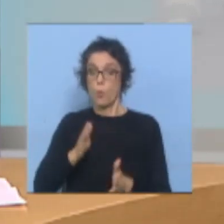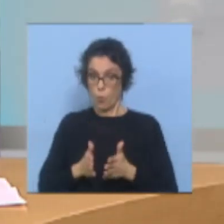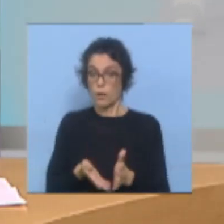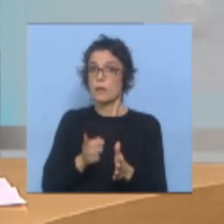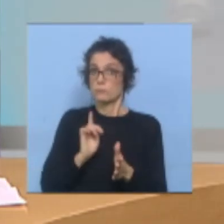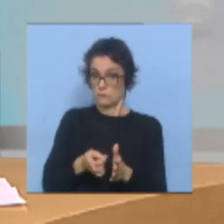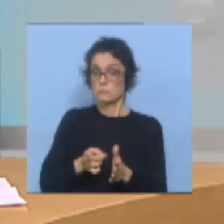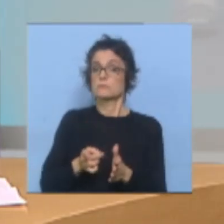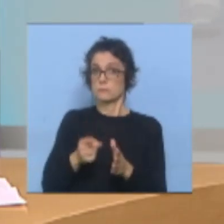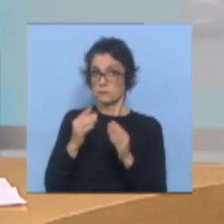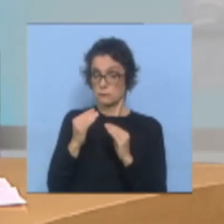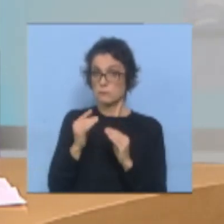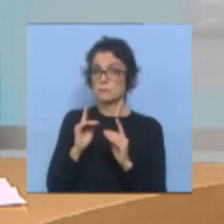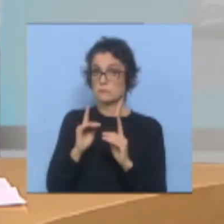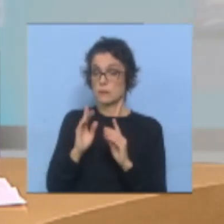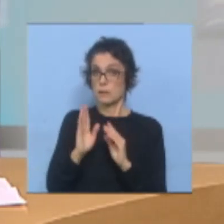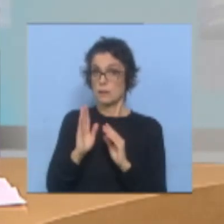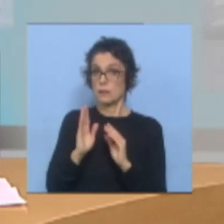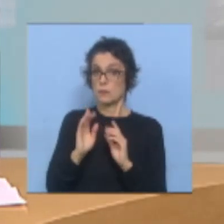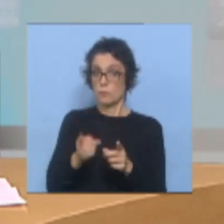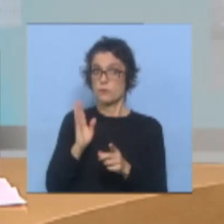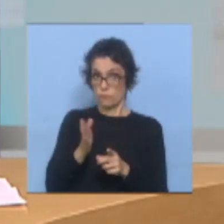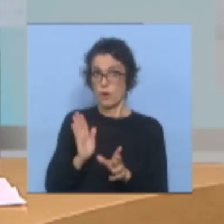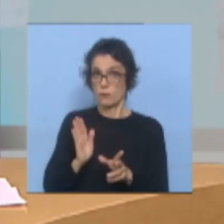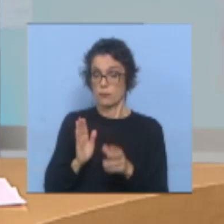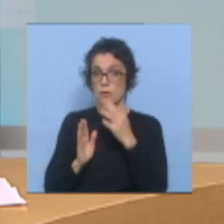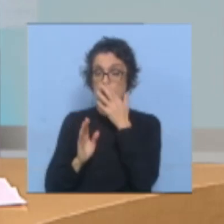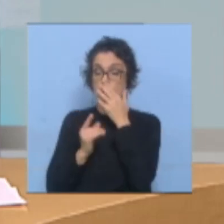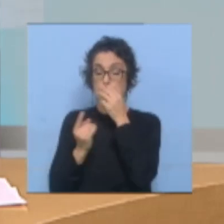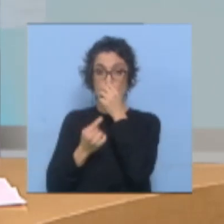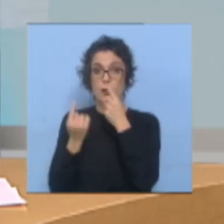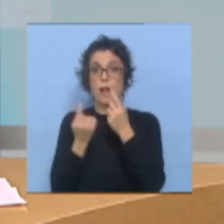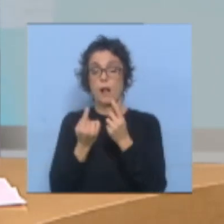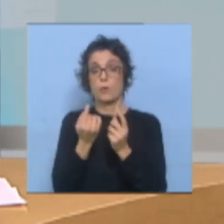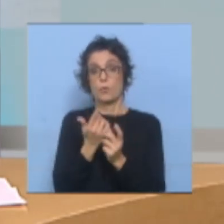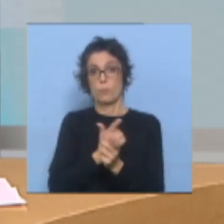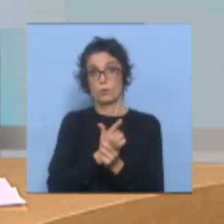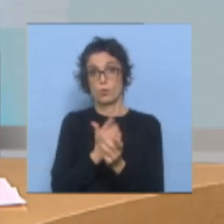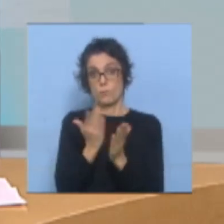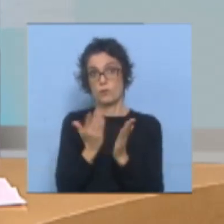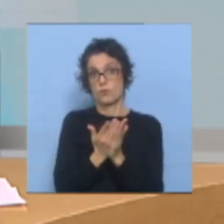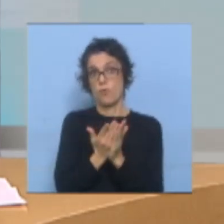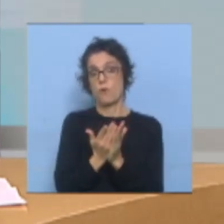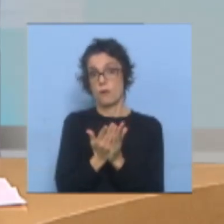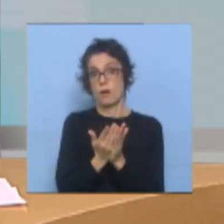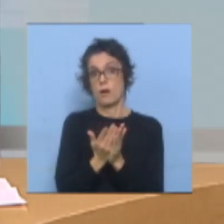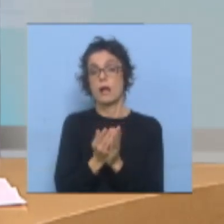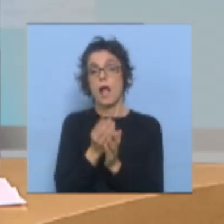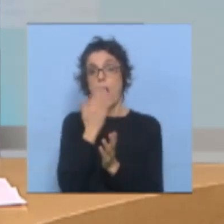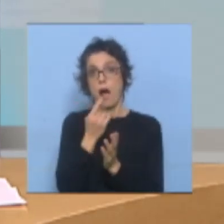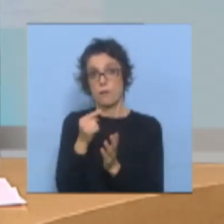a nível educativo com algumas turmas que estão sujeitas a aulas de empatia, imagina. Portanto,